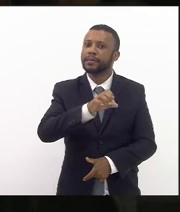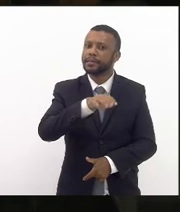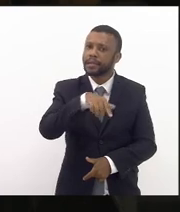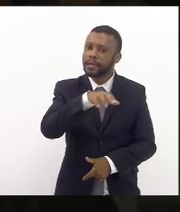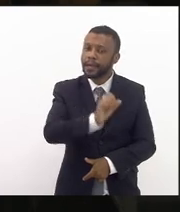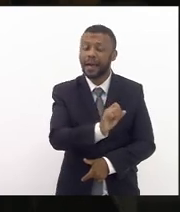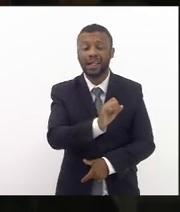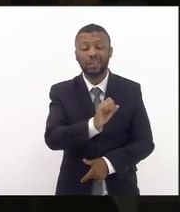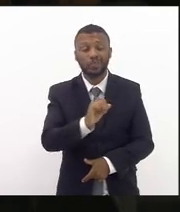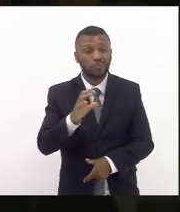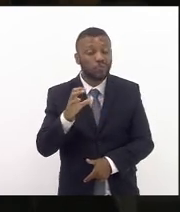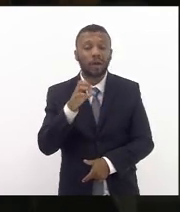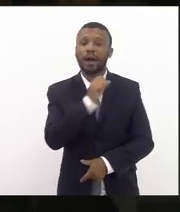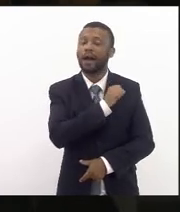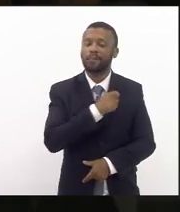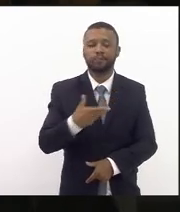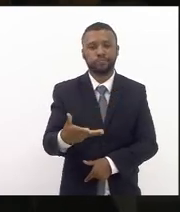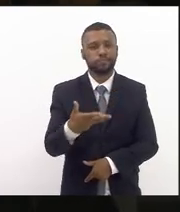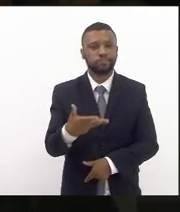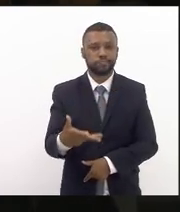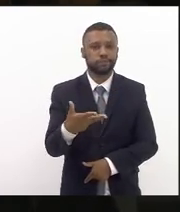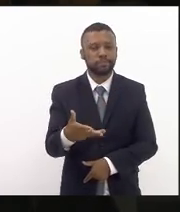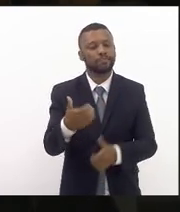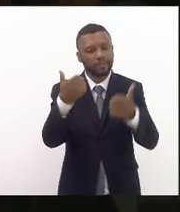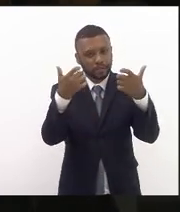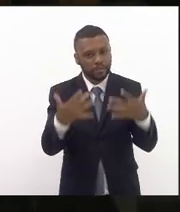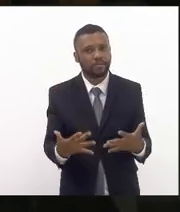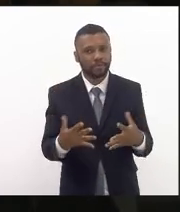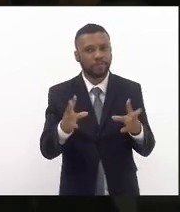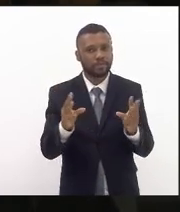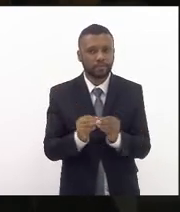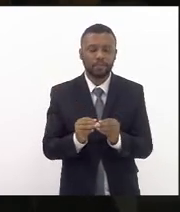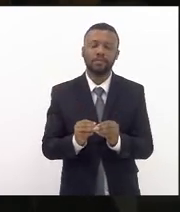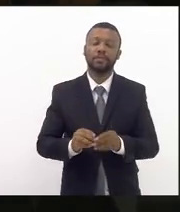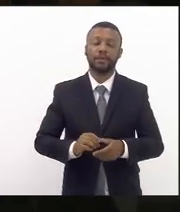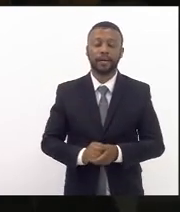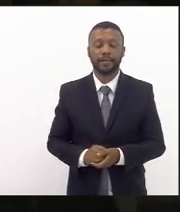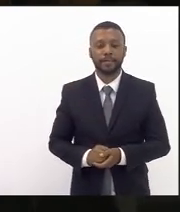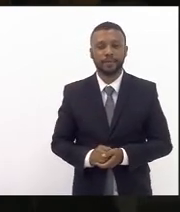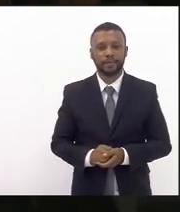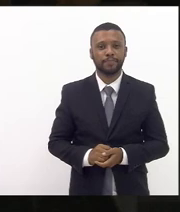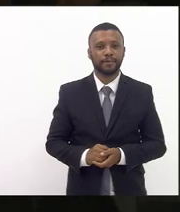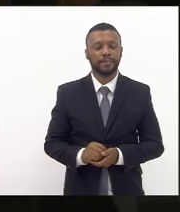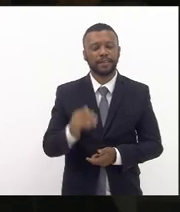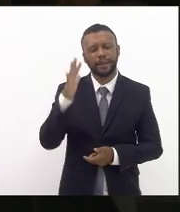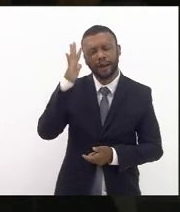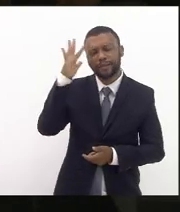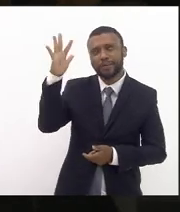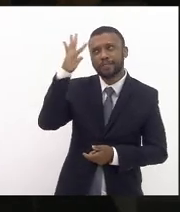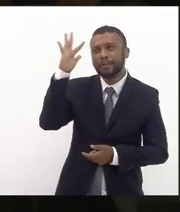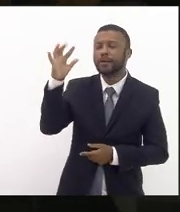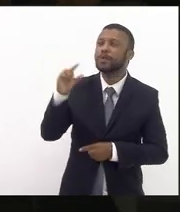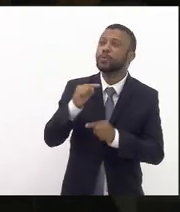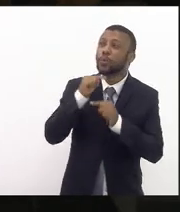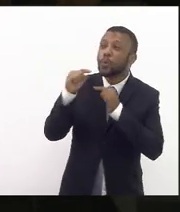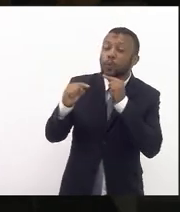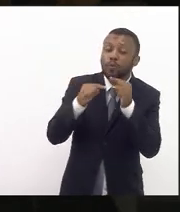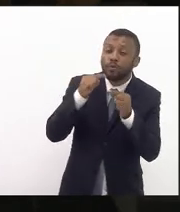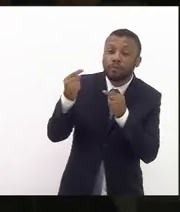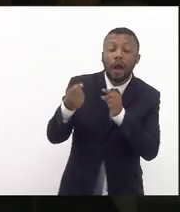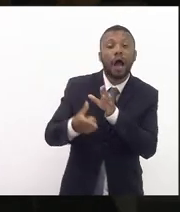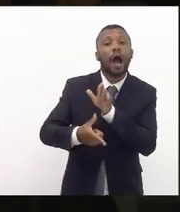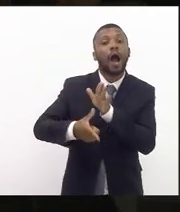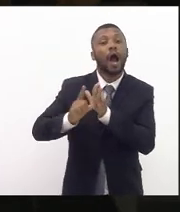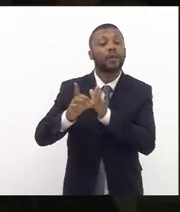de tempo, em curtíssimo espaço de tempo. É disso que trata. E aí eu fico me perguntando, bem antes de ser